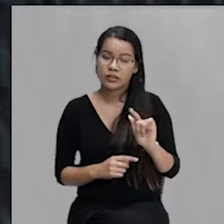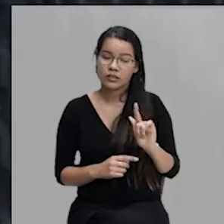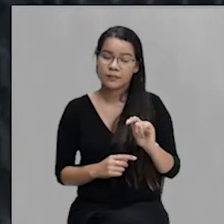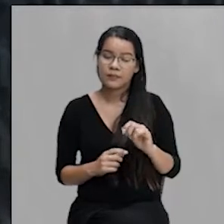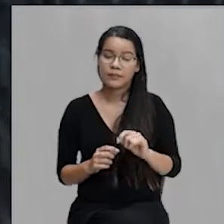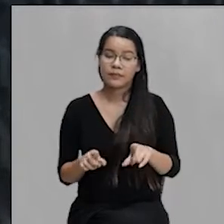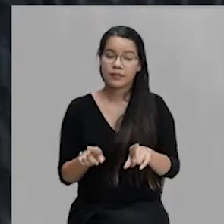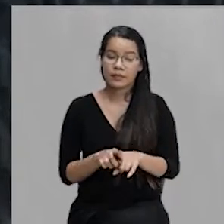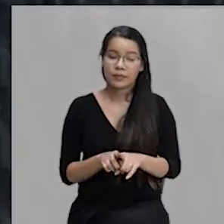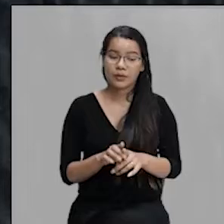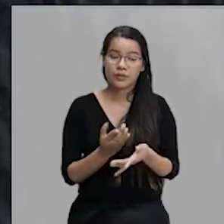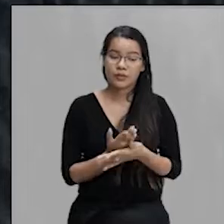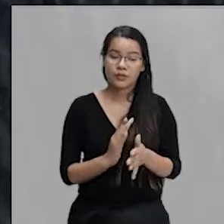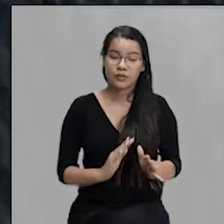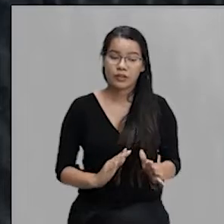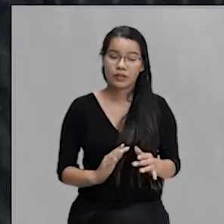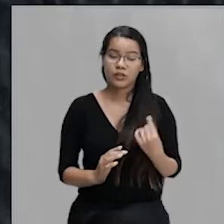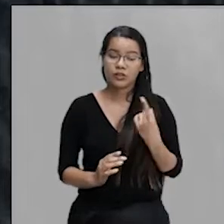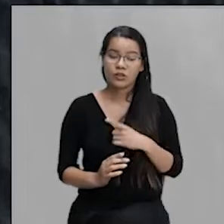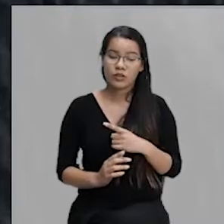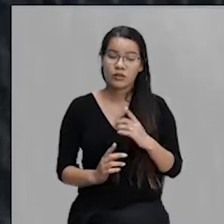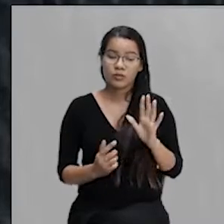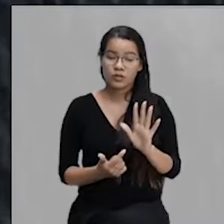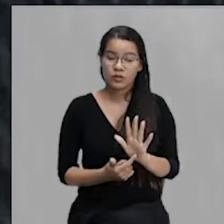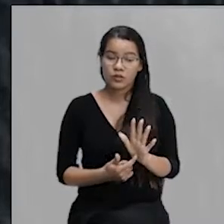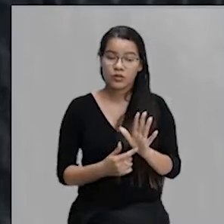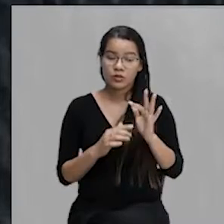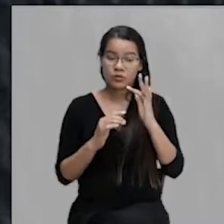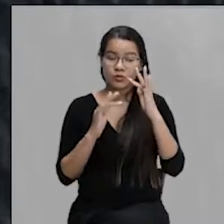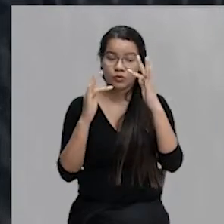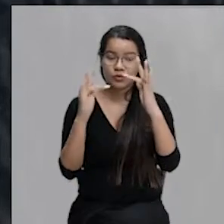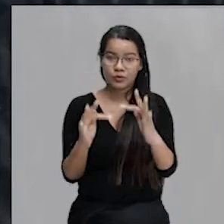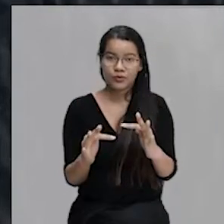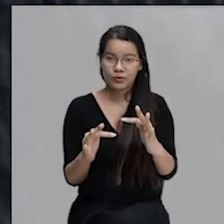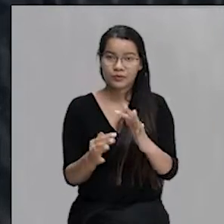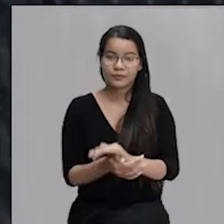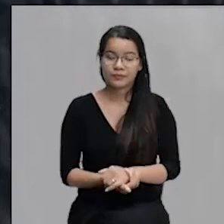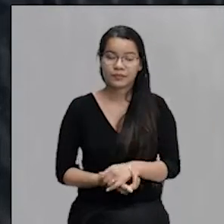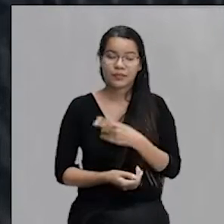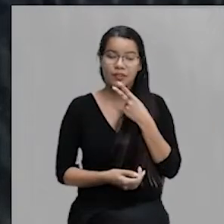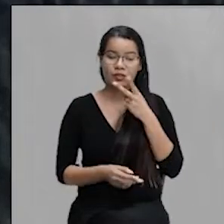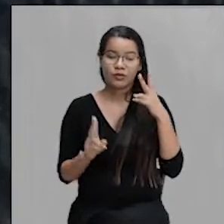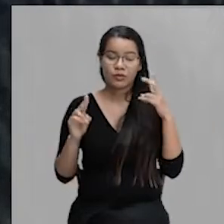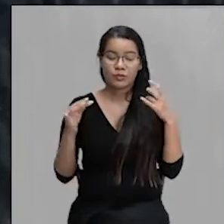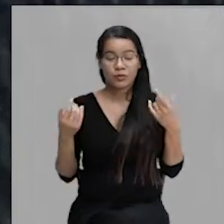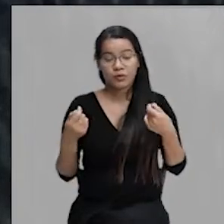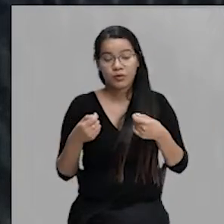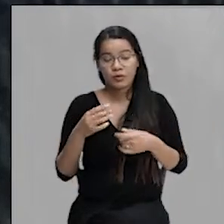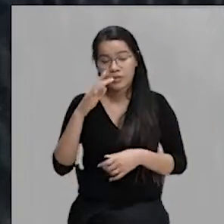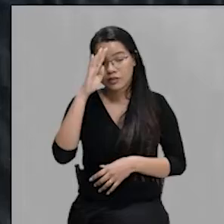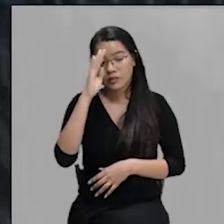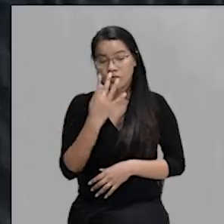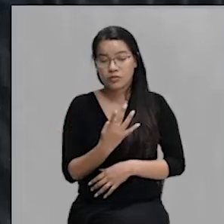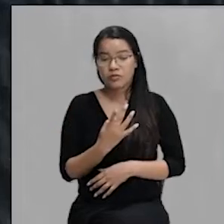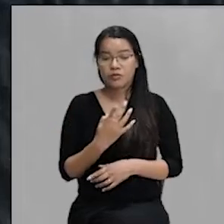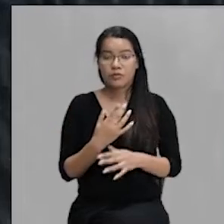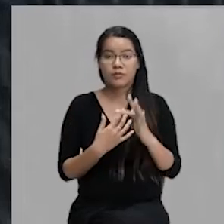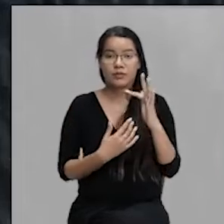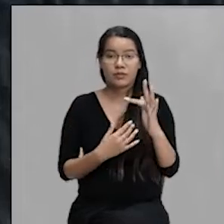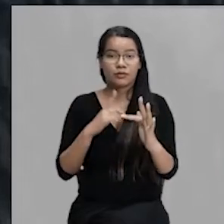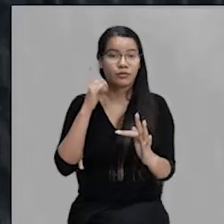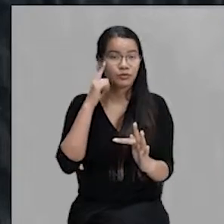E, no final, a gente vai apontar para o futuro. Nós vamos falar sobre possíveis